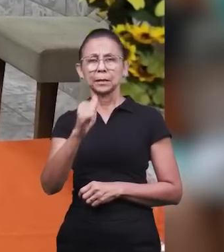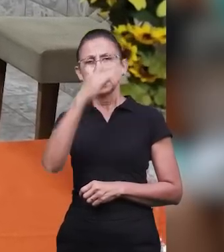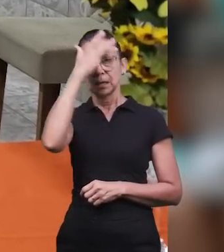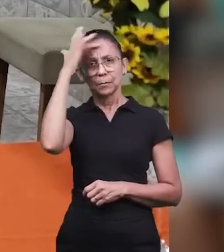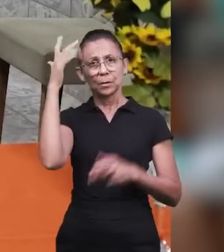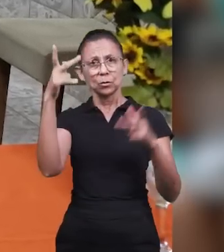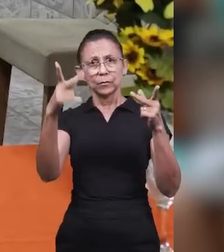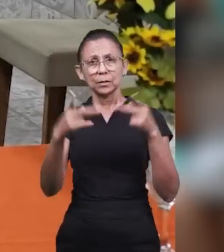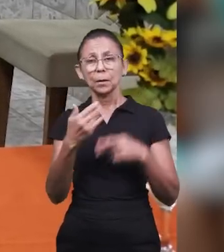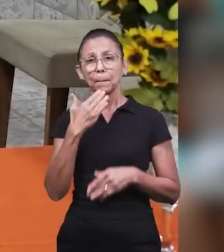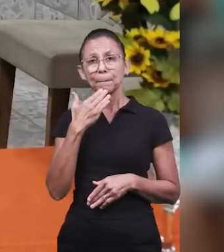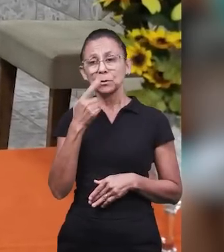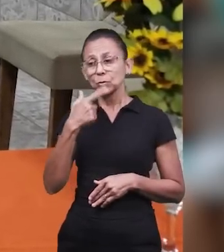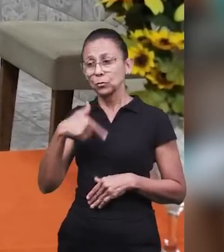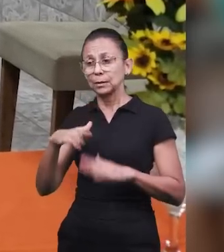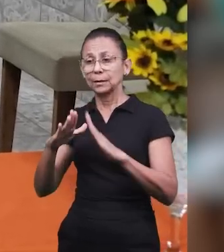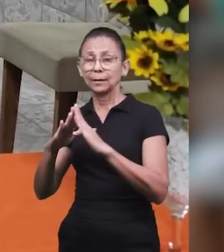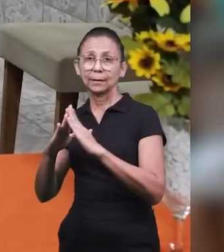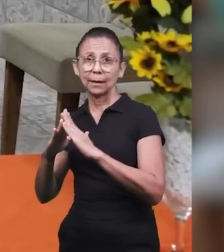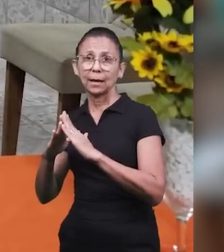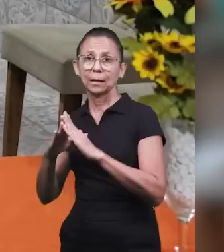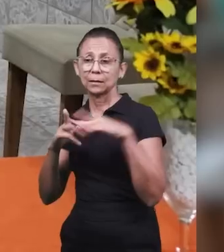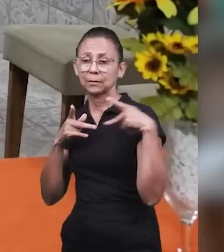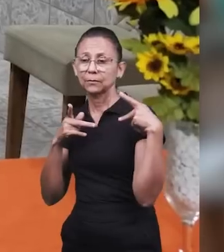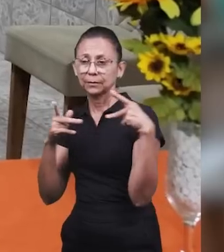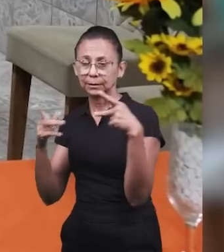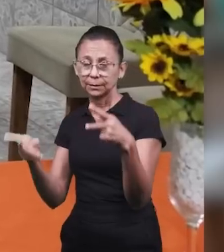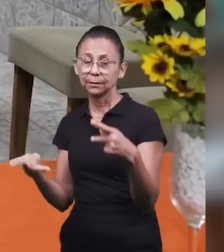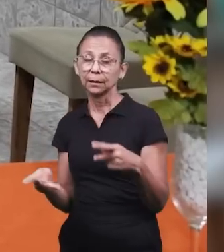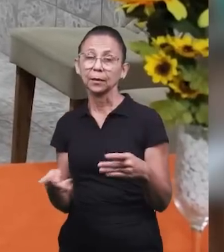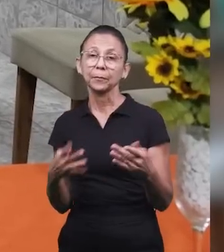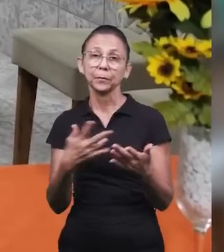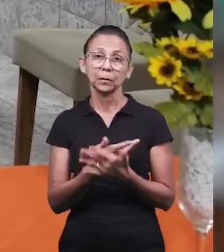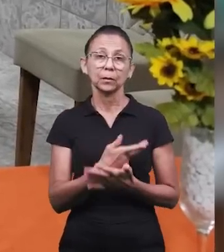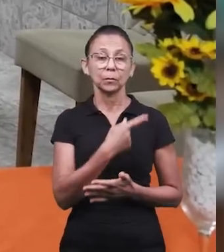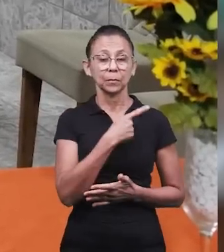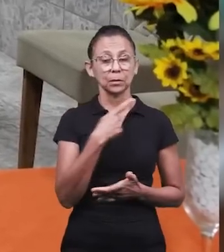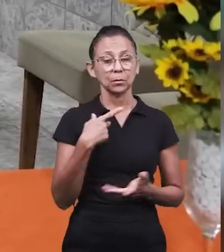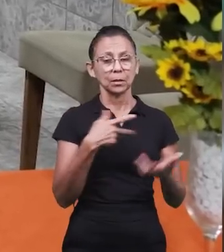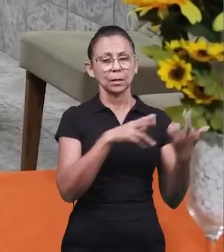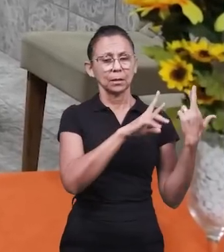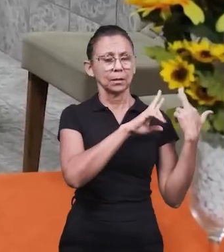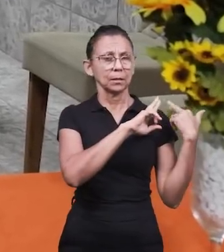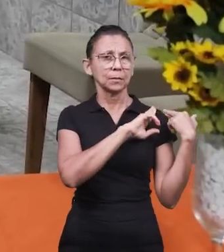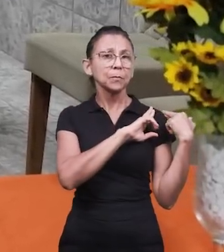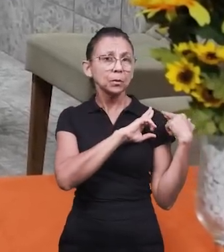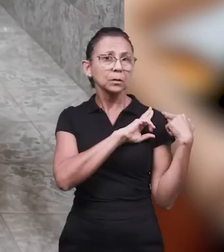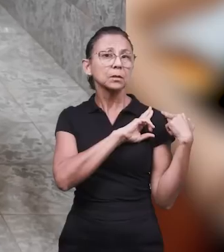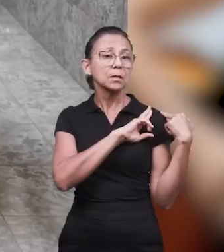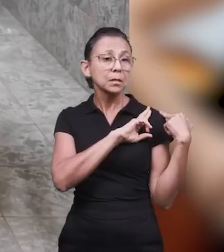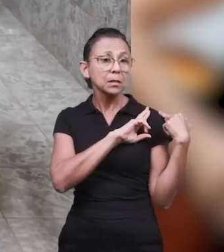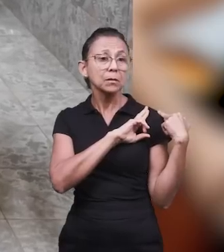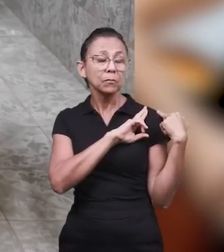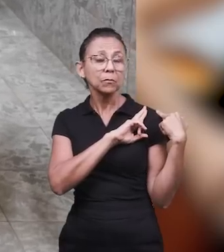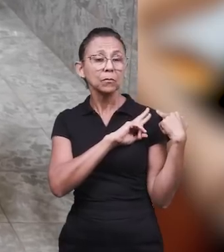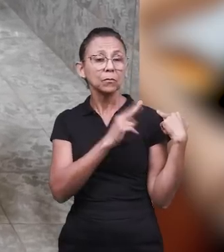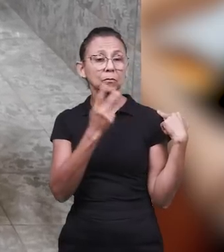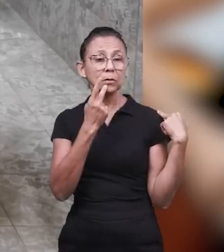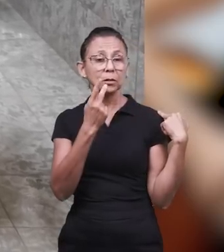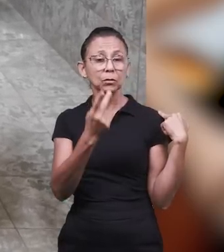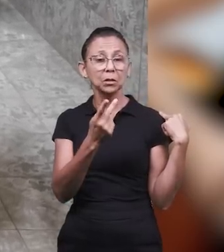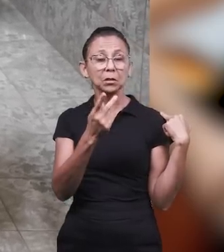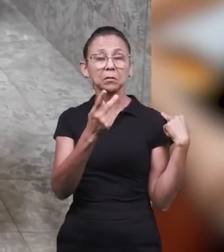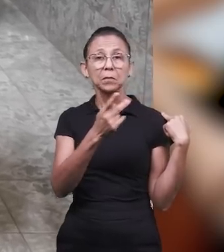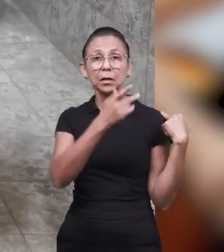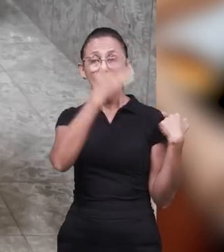casa, lá no dia 13. E o pastor Gilson Beck, responsável pela igreja em Altamira, contou que os irmãos se maravilharam e ficaram